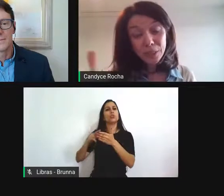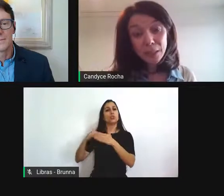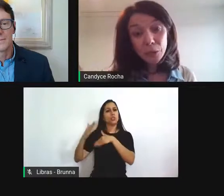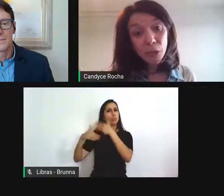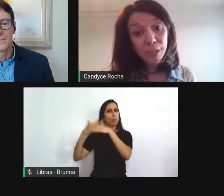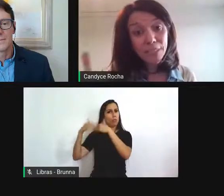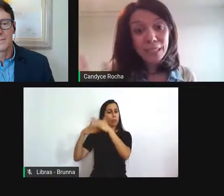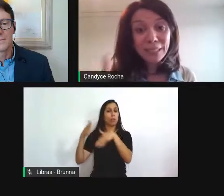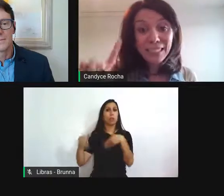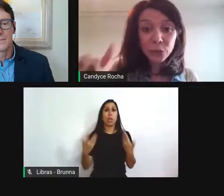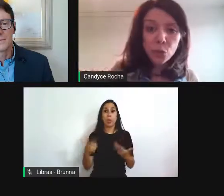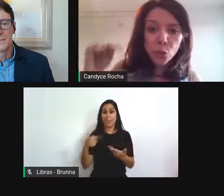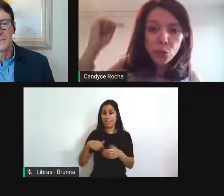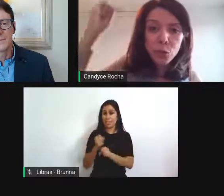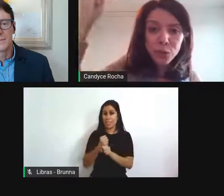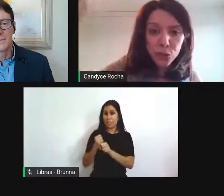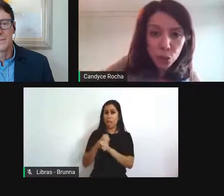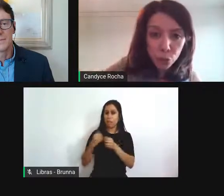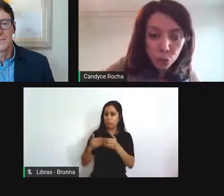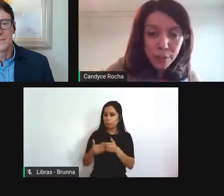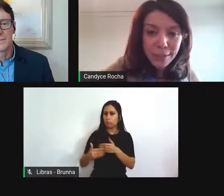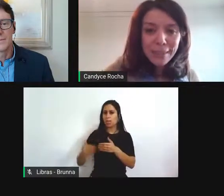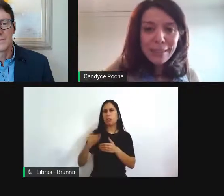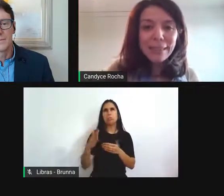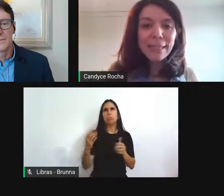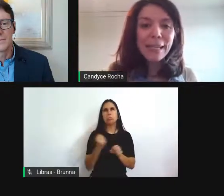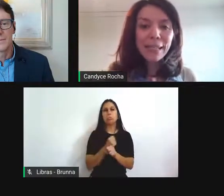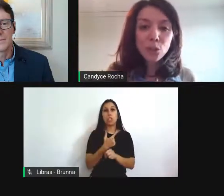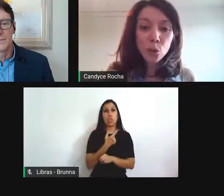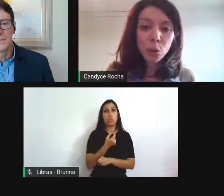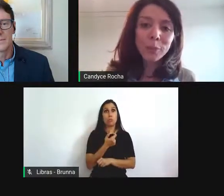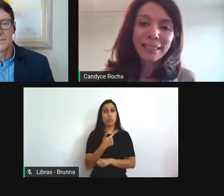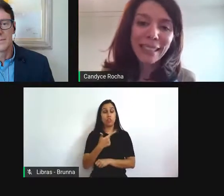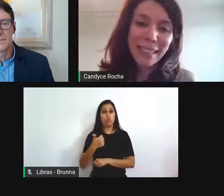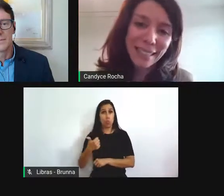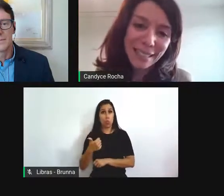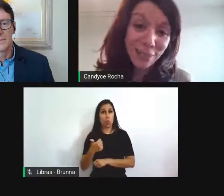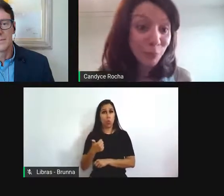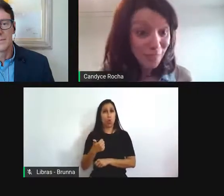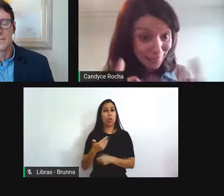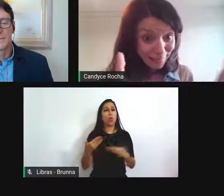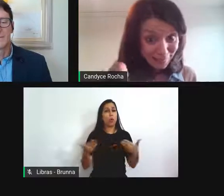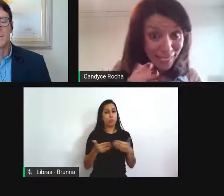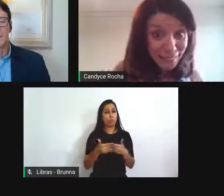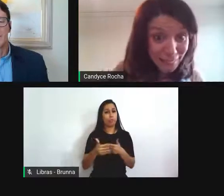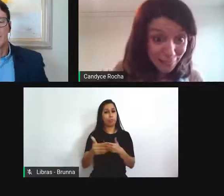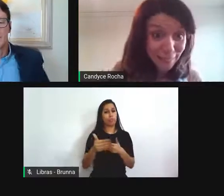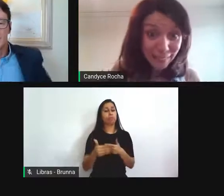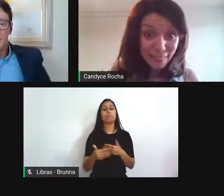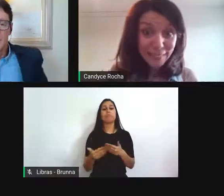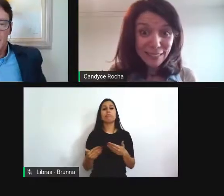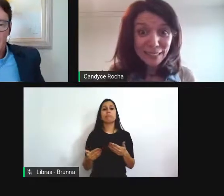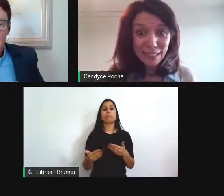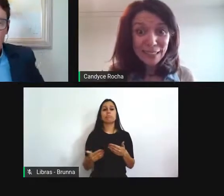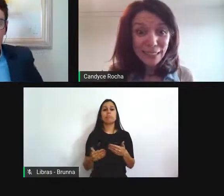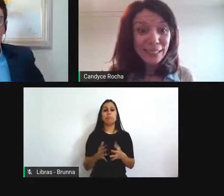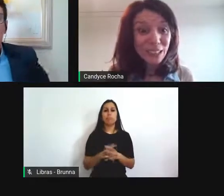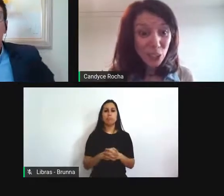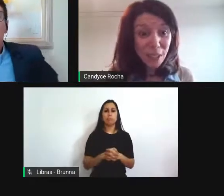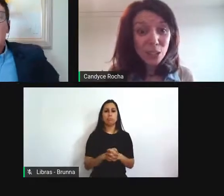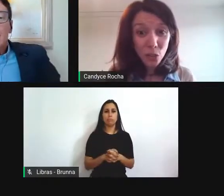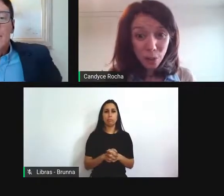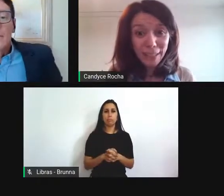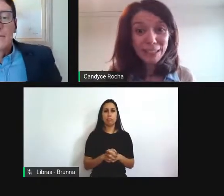está lançando esse ano, agora vai ser lançado de 2021, que é sobre data e